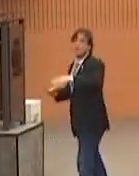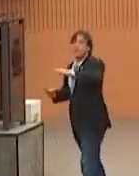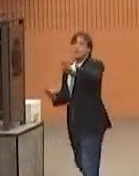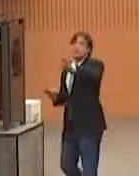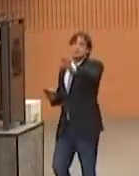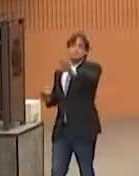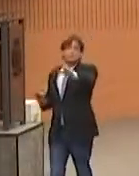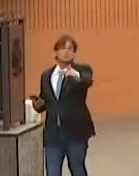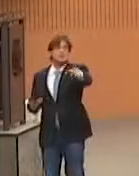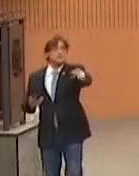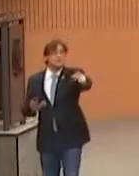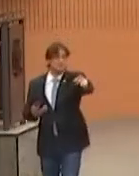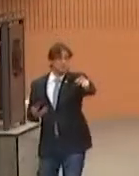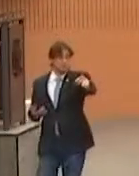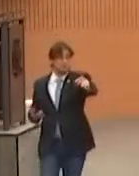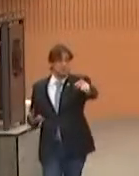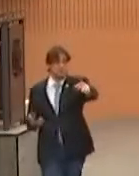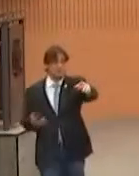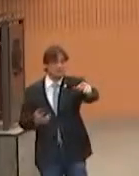Vereador Jorge.